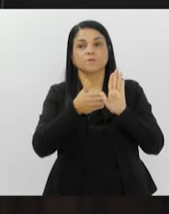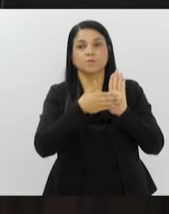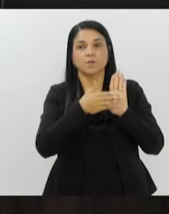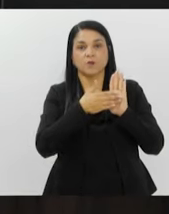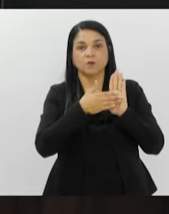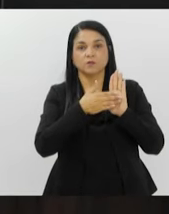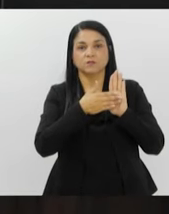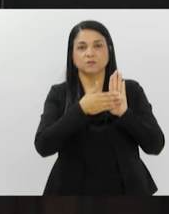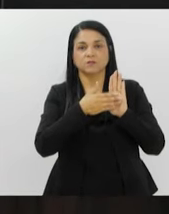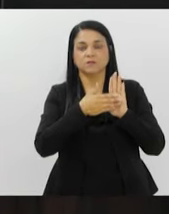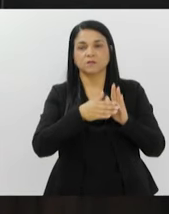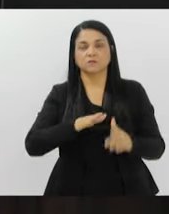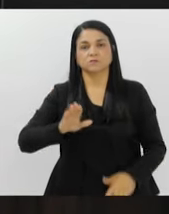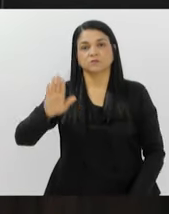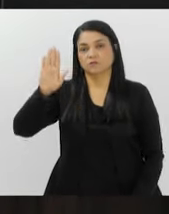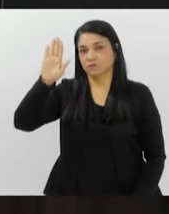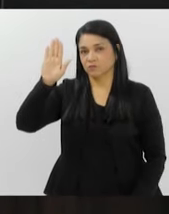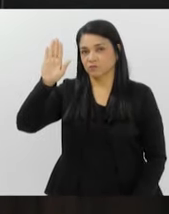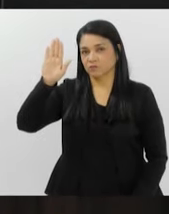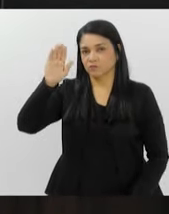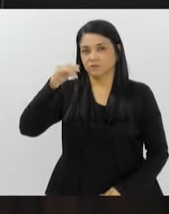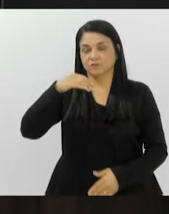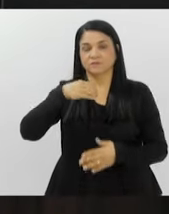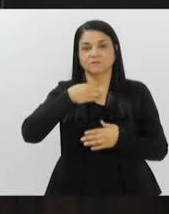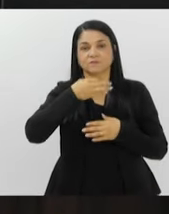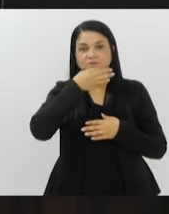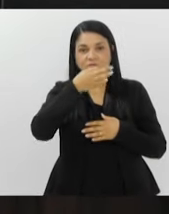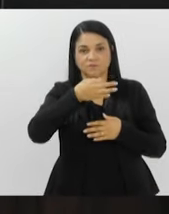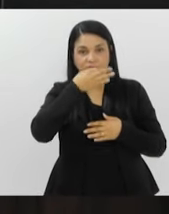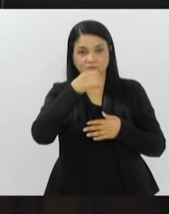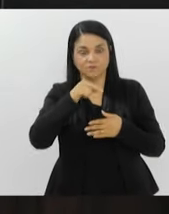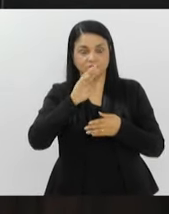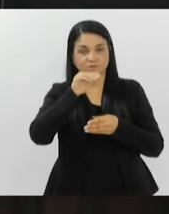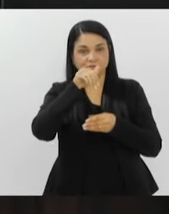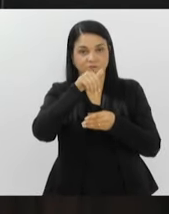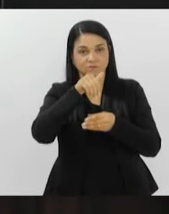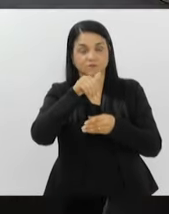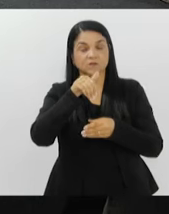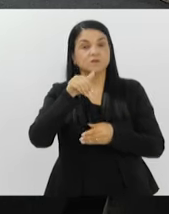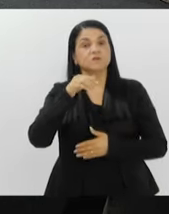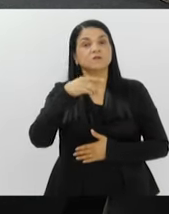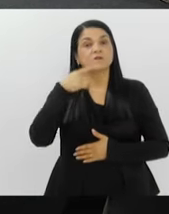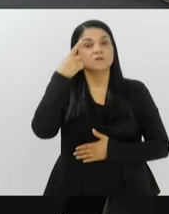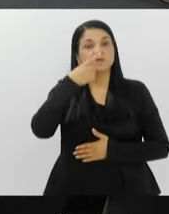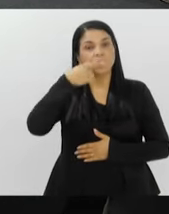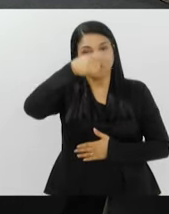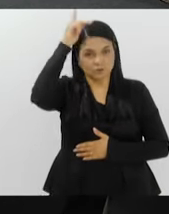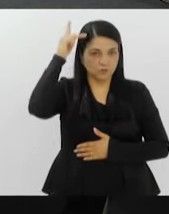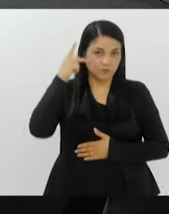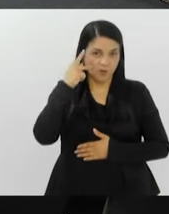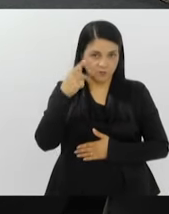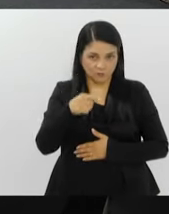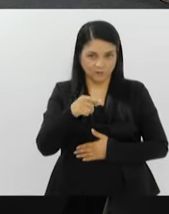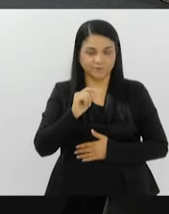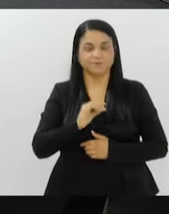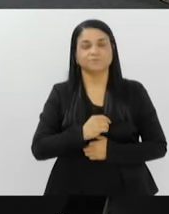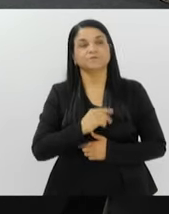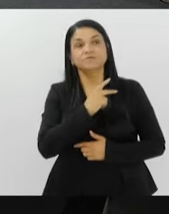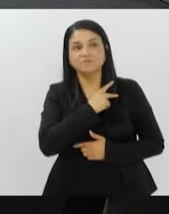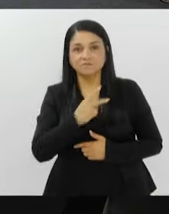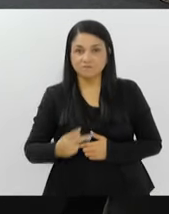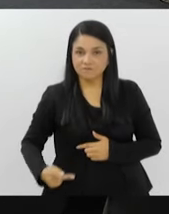para discutir Deputado Paul senora Presidente é o seguinte